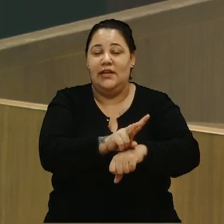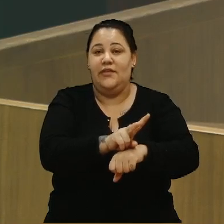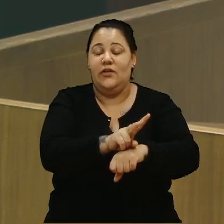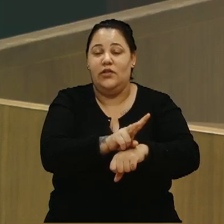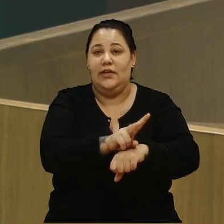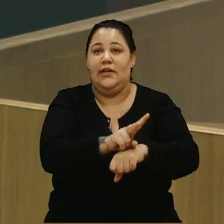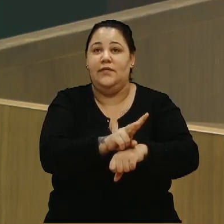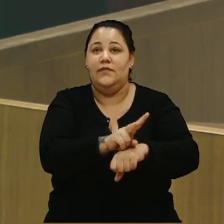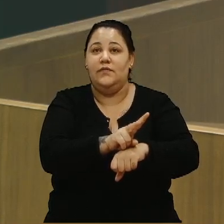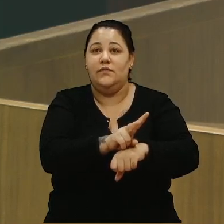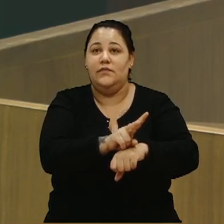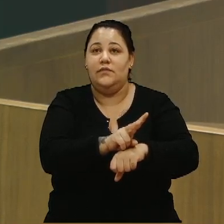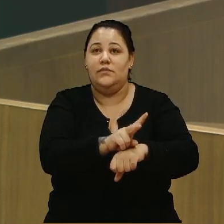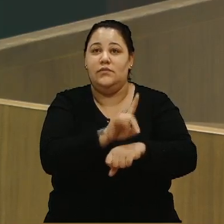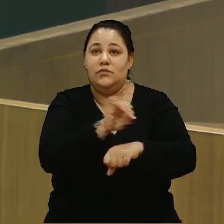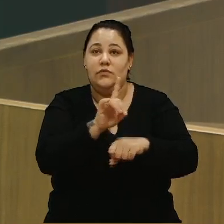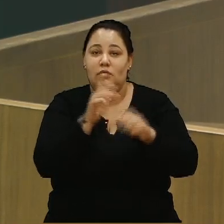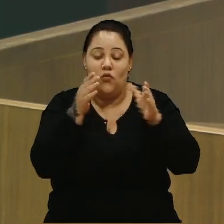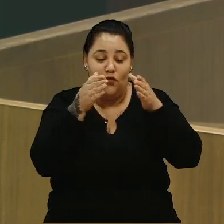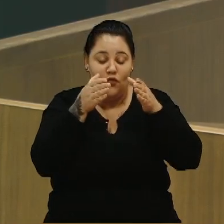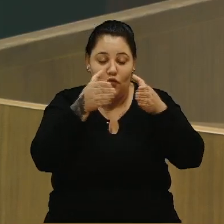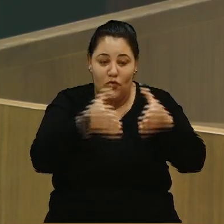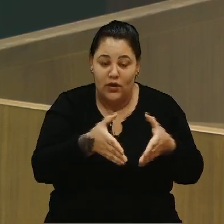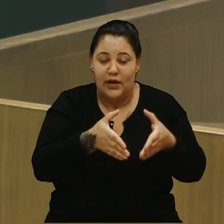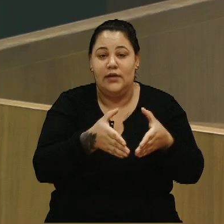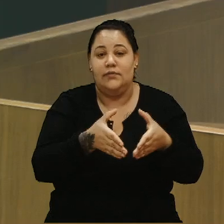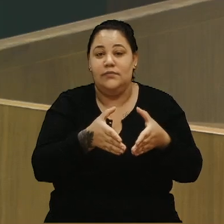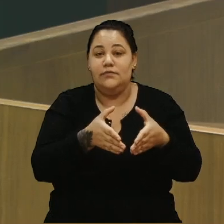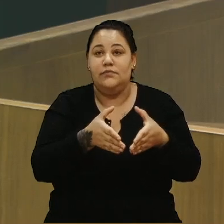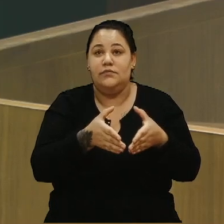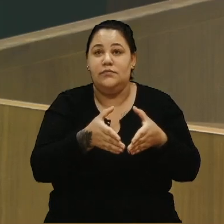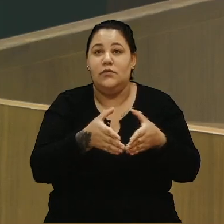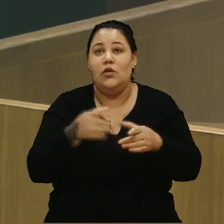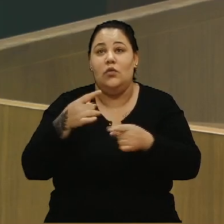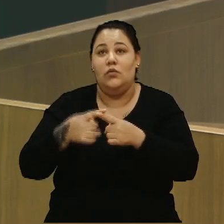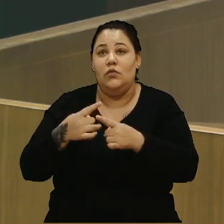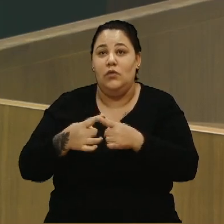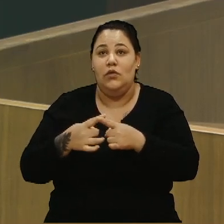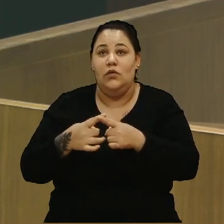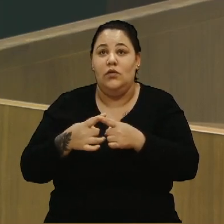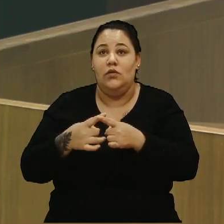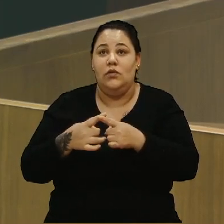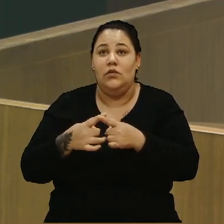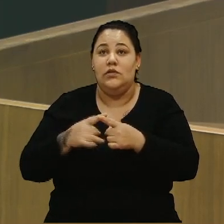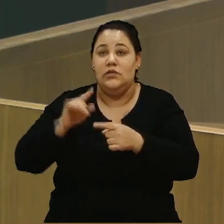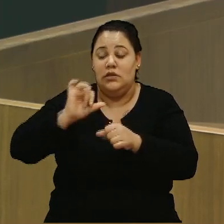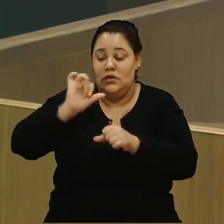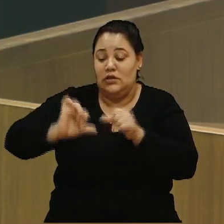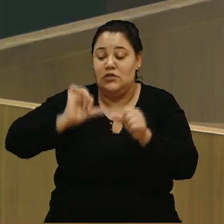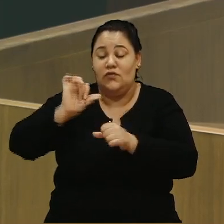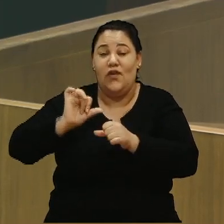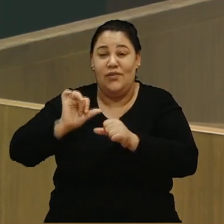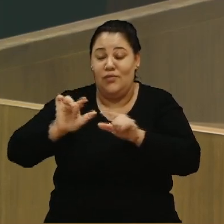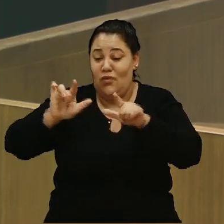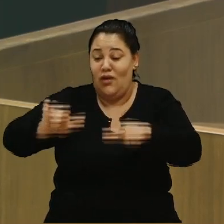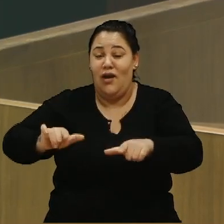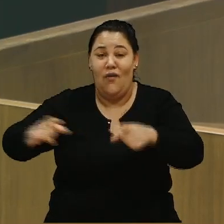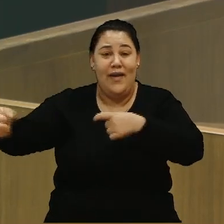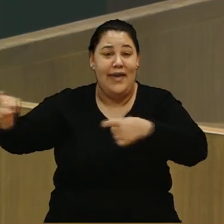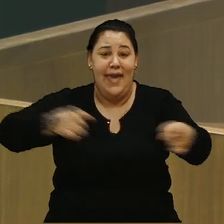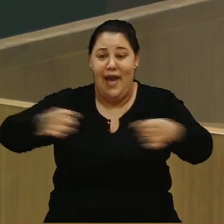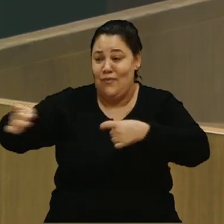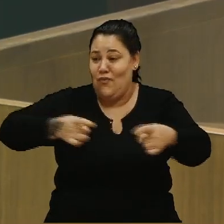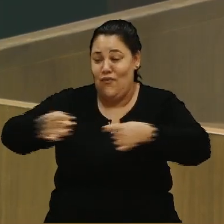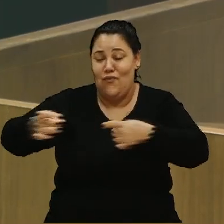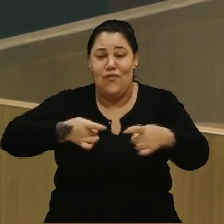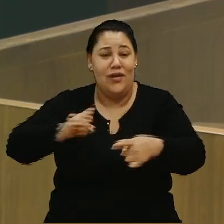E vamos focar naquilo que é o central, porque senão daqui a pouco isso aqui se torna uma arena de guerra que não vai nos levar a lugar nenhum. Seu